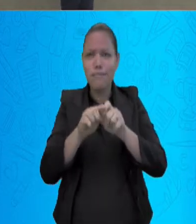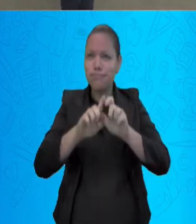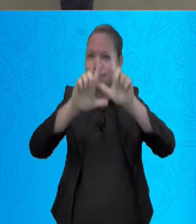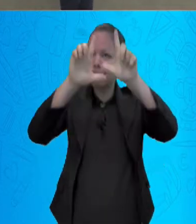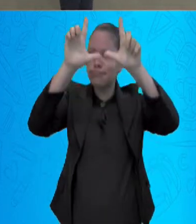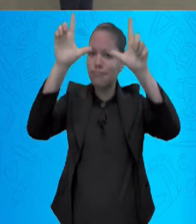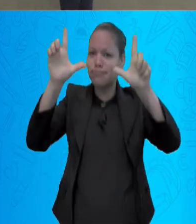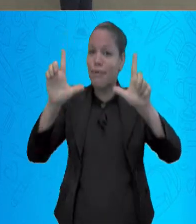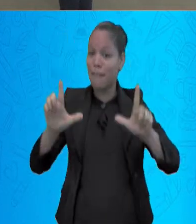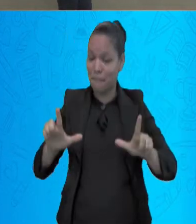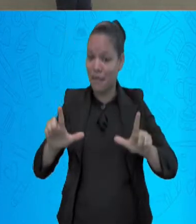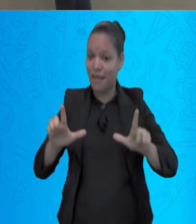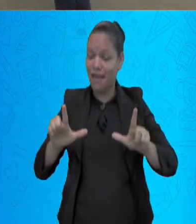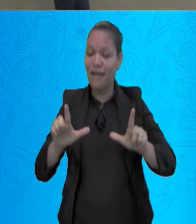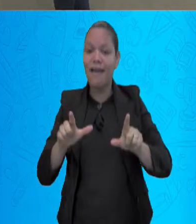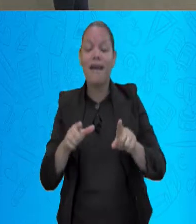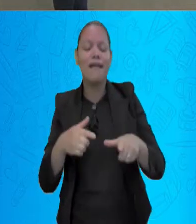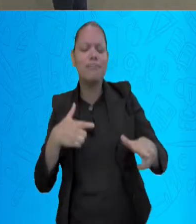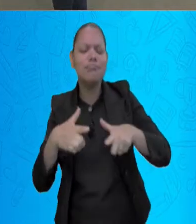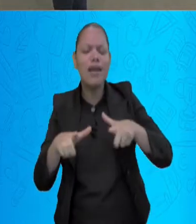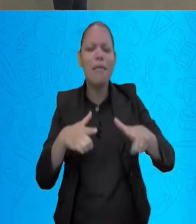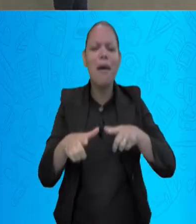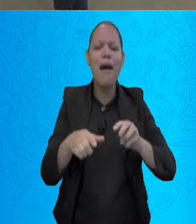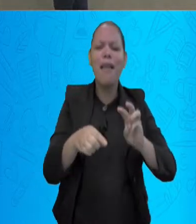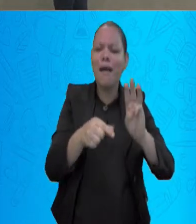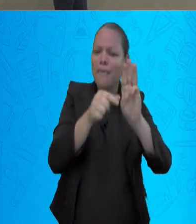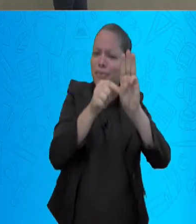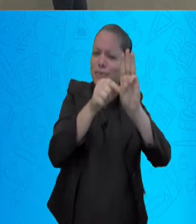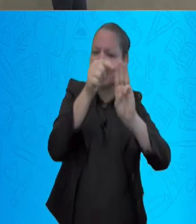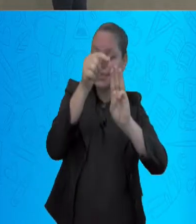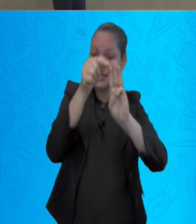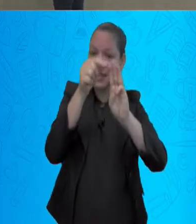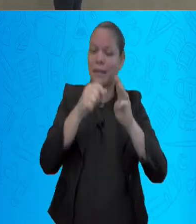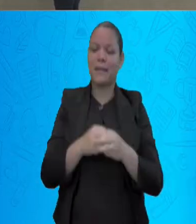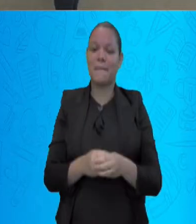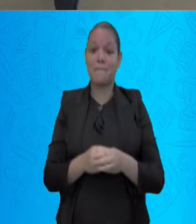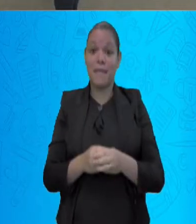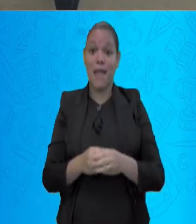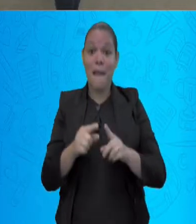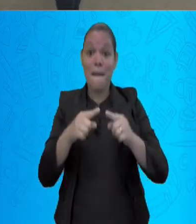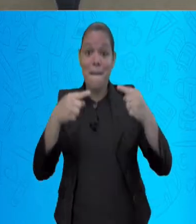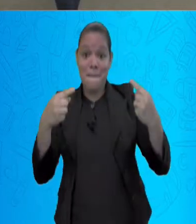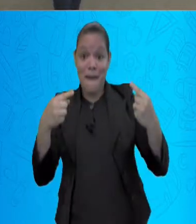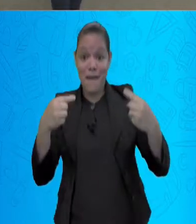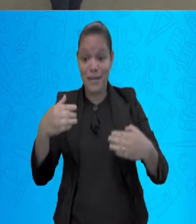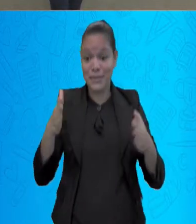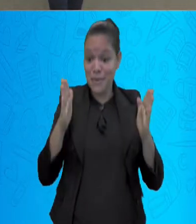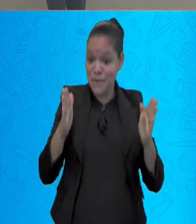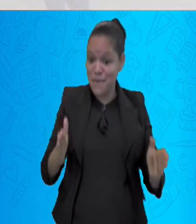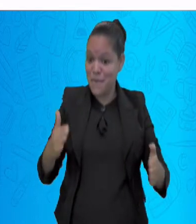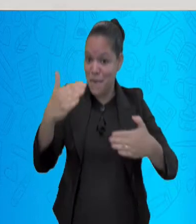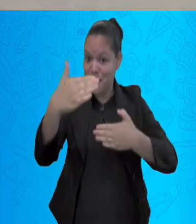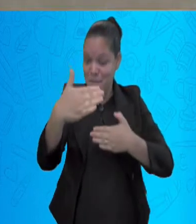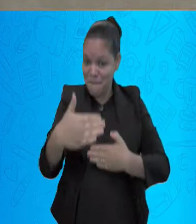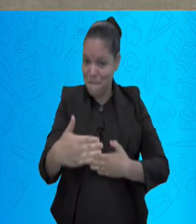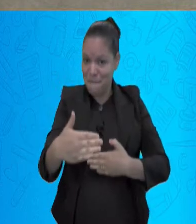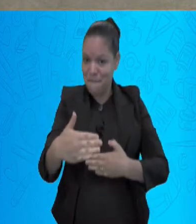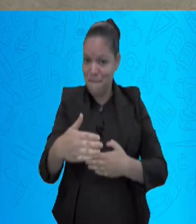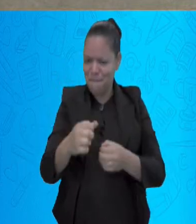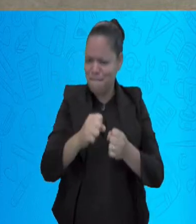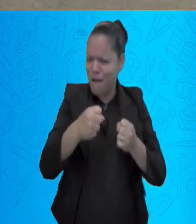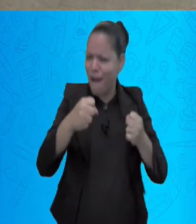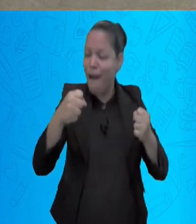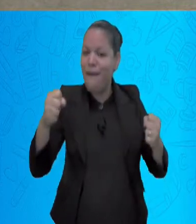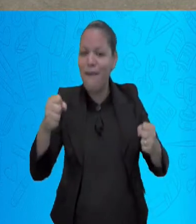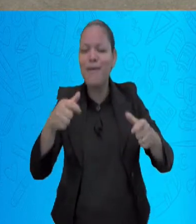trabalhar com as centenas, e esse cubo maior aqui é onde nós trabalharemos as unidades de milhar.